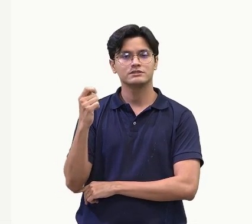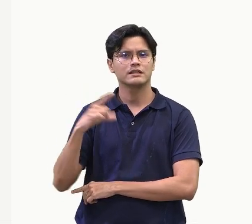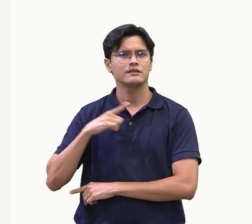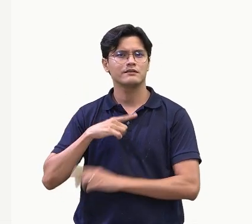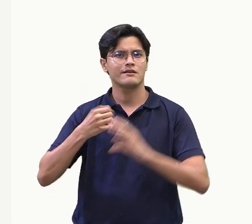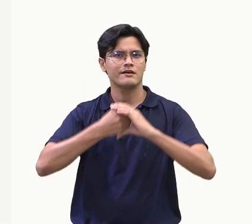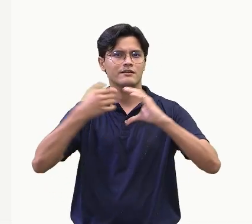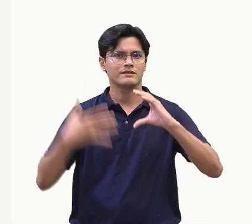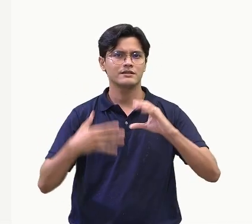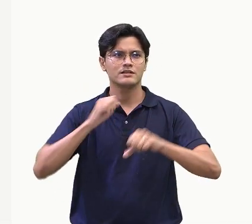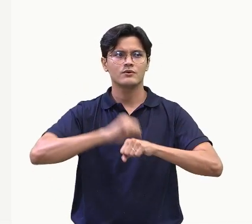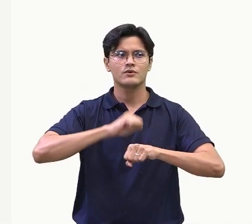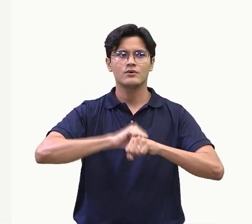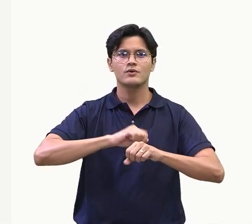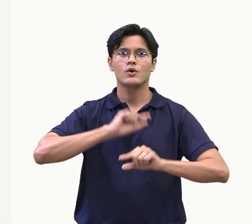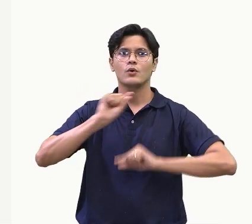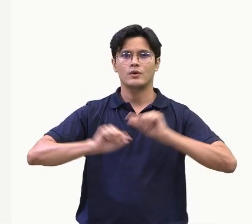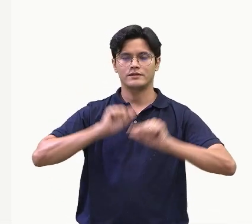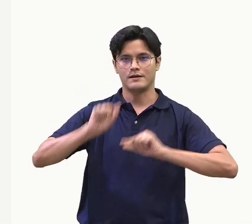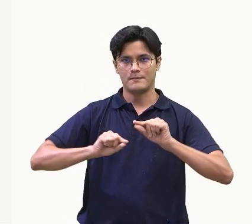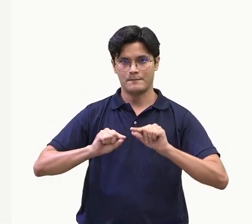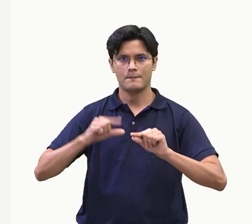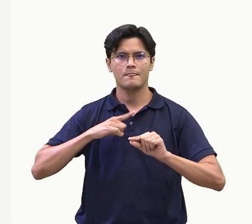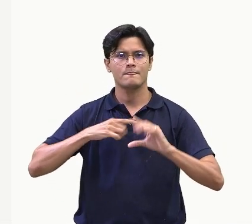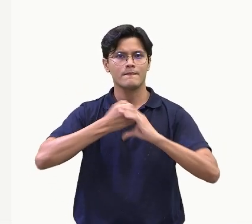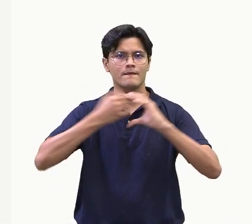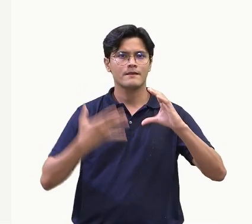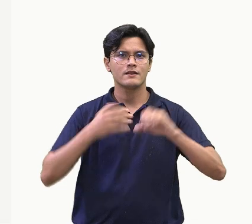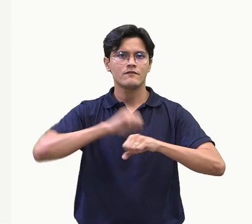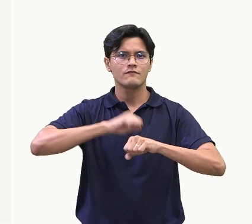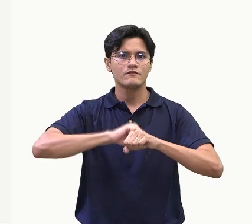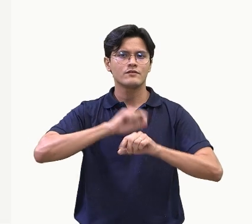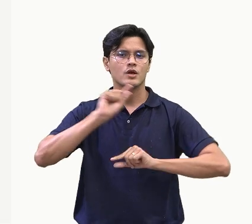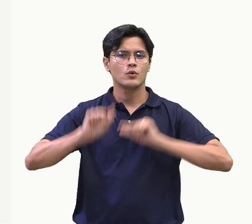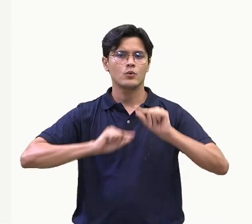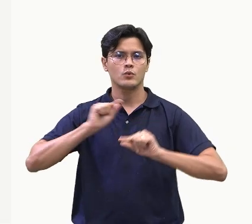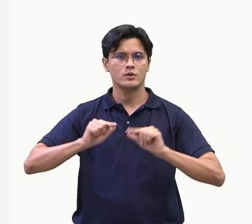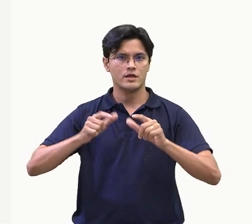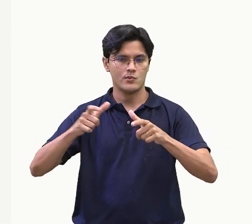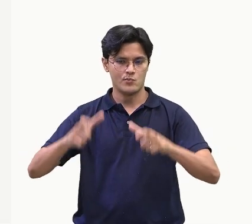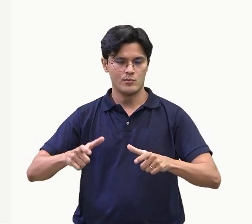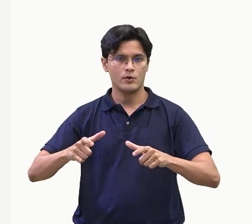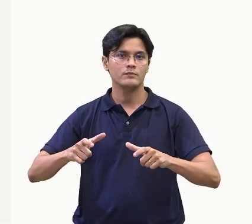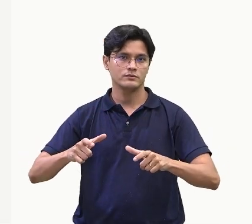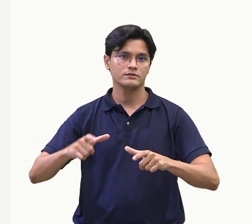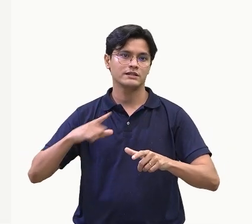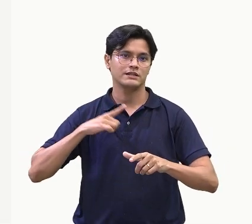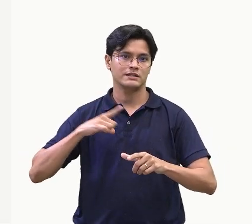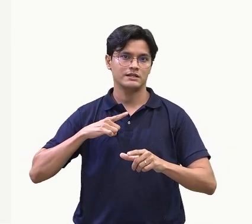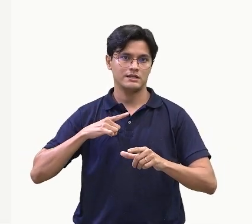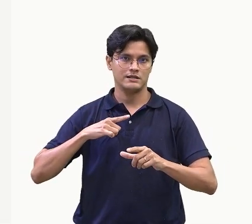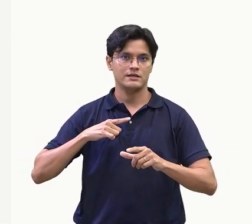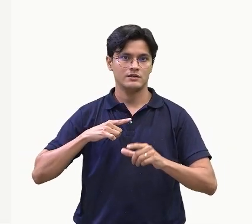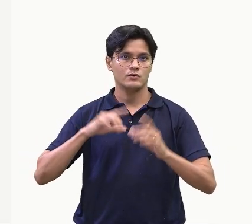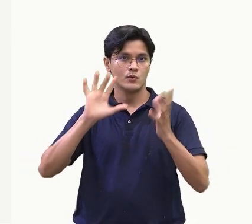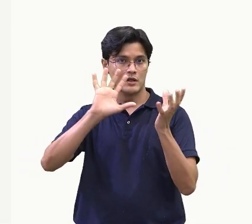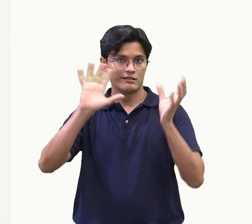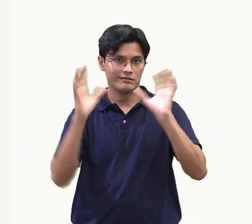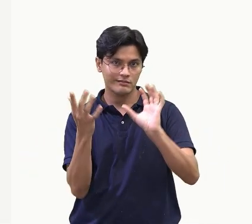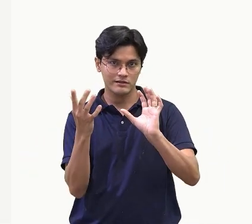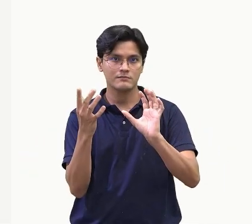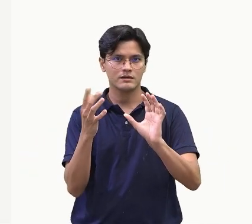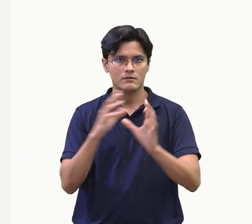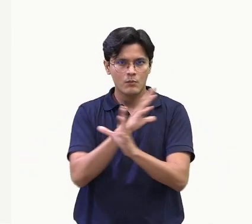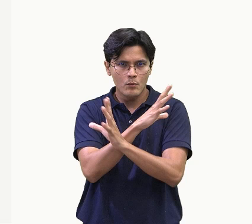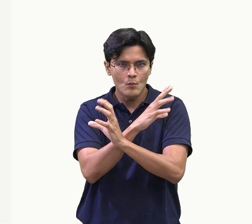características físicas, então, que a gente vai encontrar nesse local? A gente vai encontrar um clima hiperárido, ou